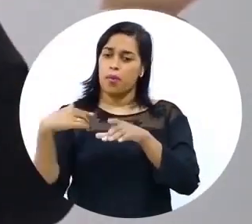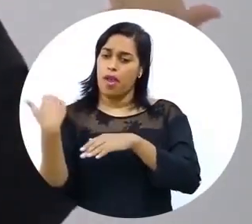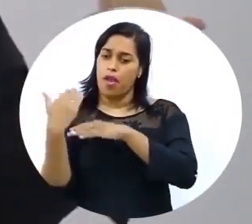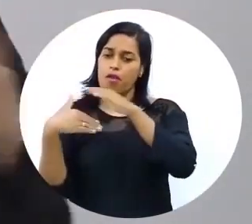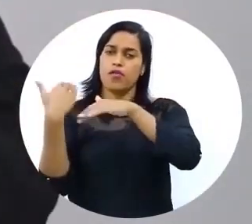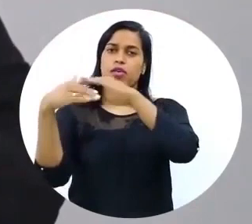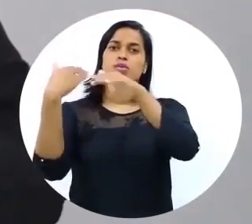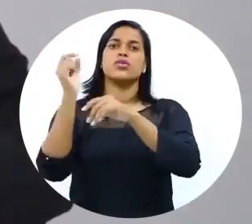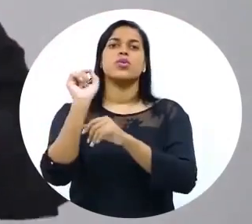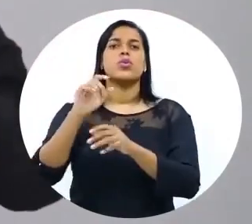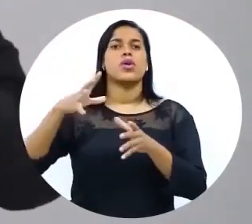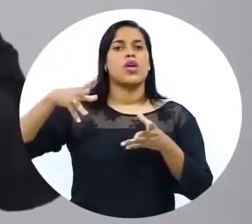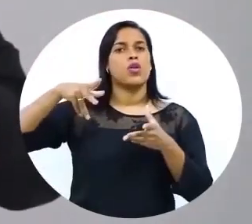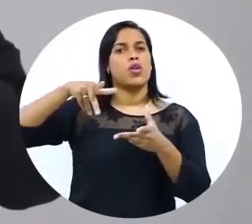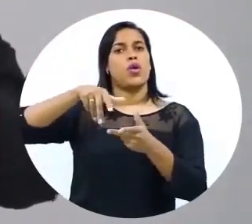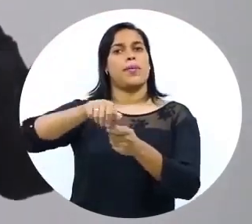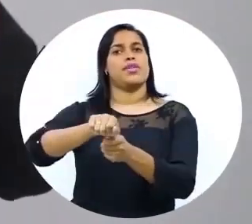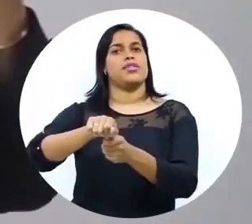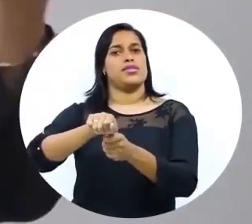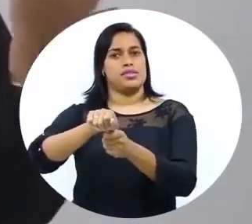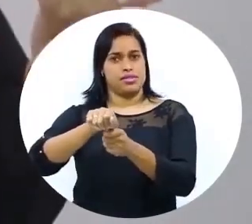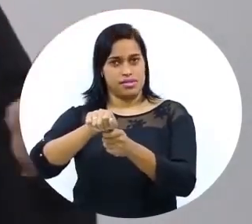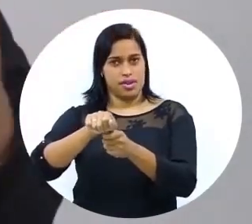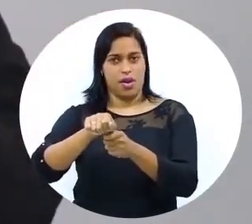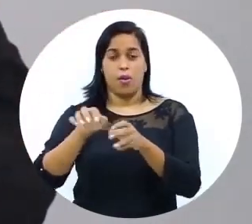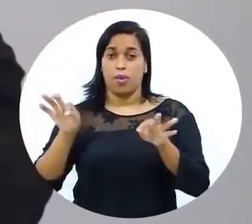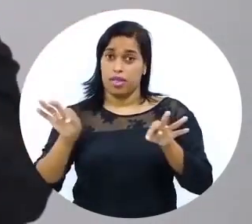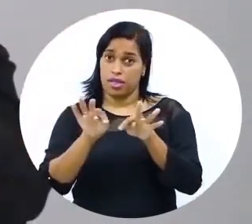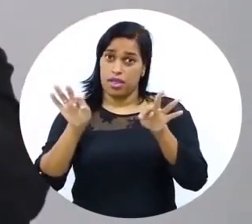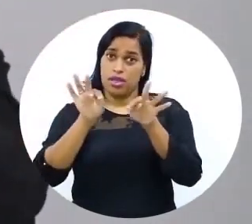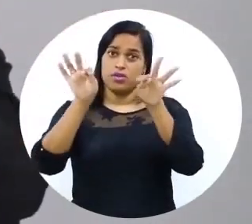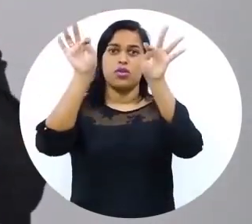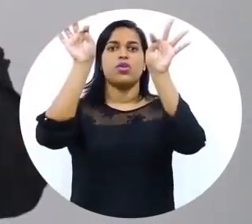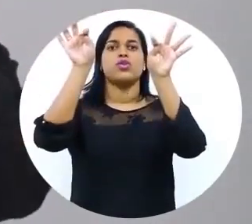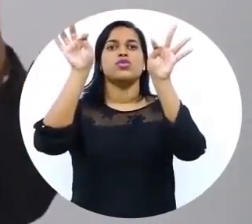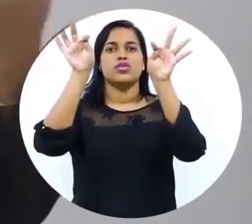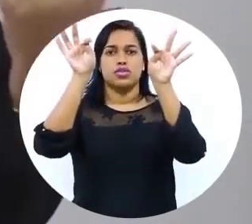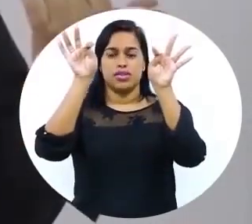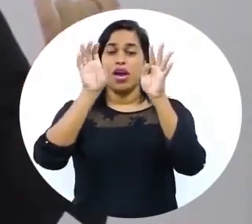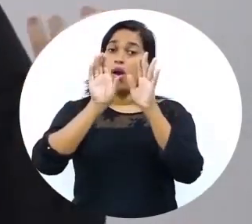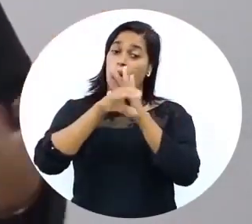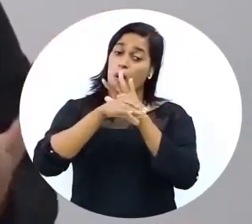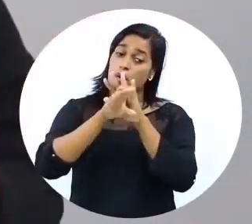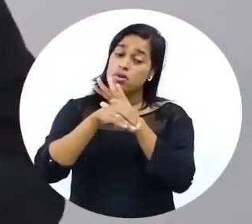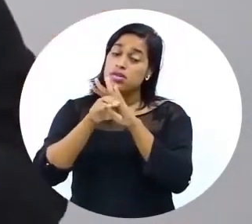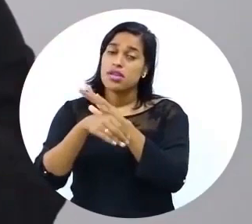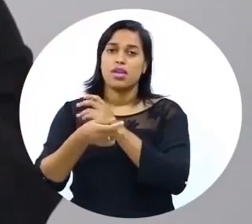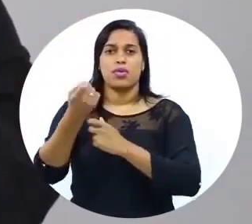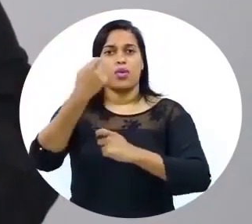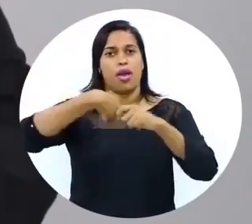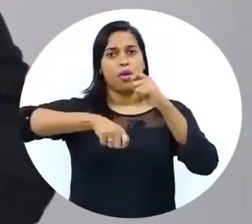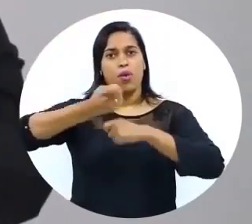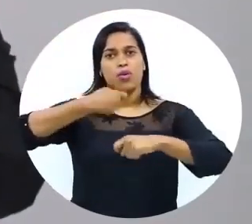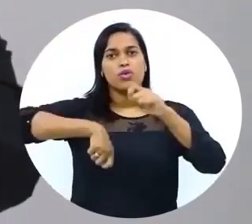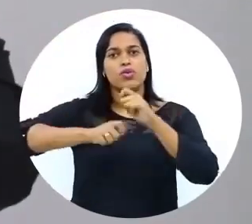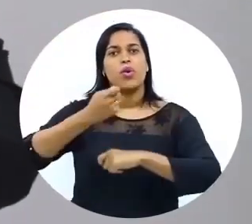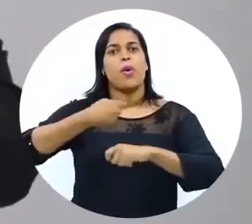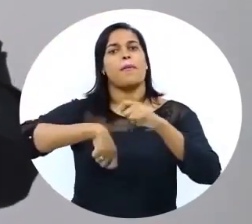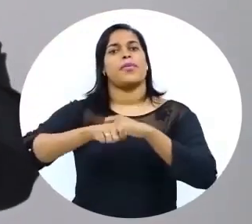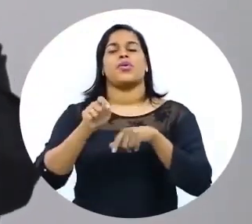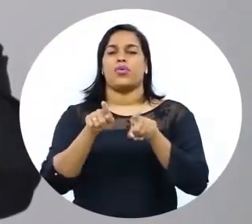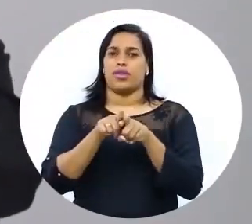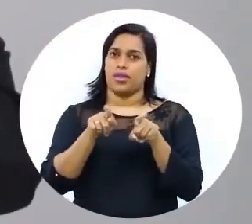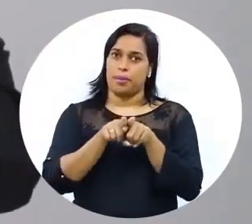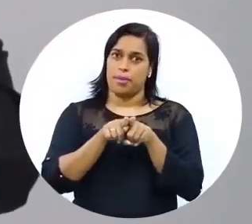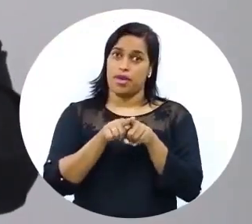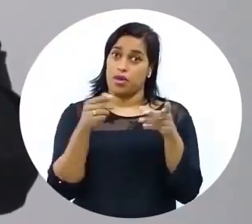de globalização, uma evolução de tecnologia, uma evolução de conceitos econômicos. Nós